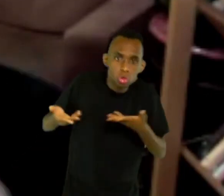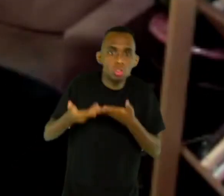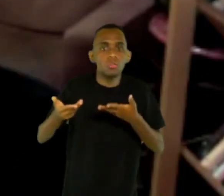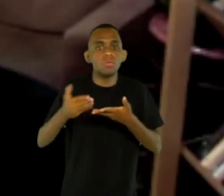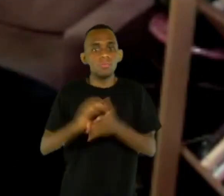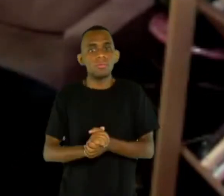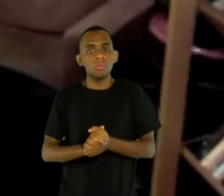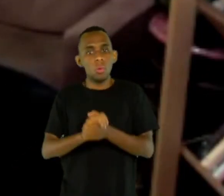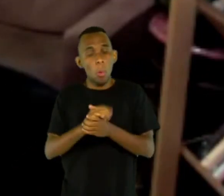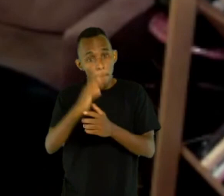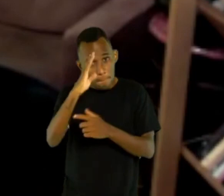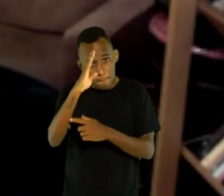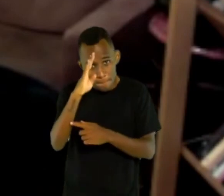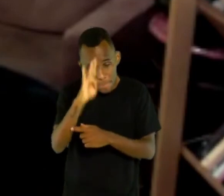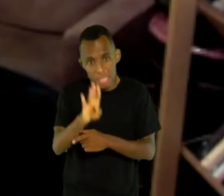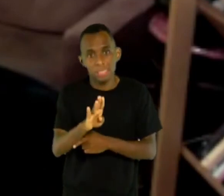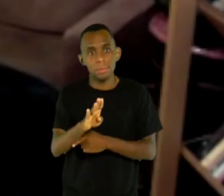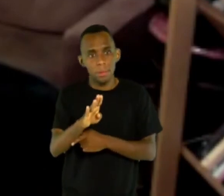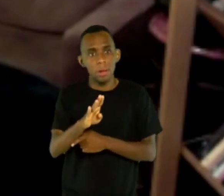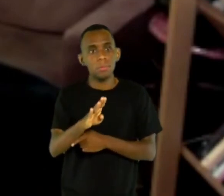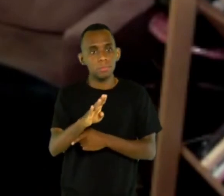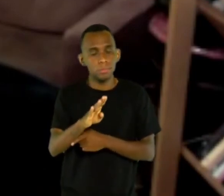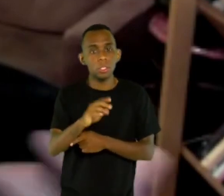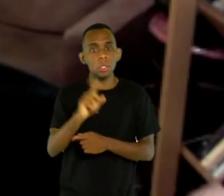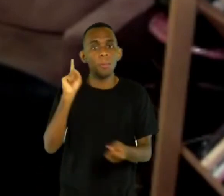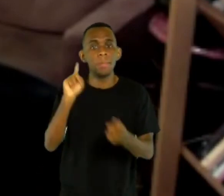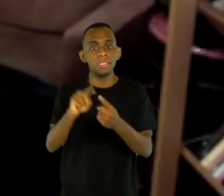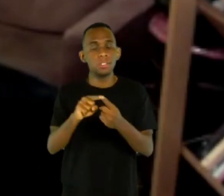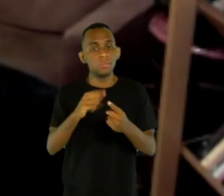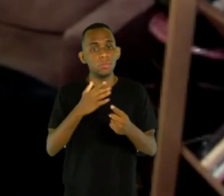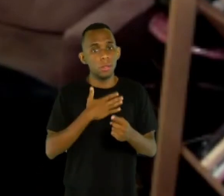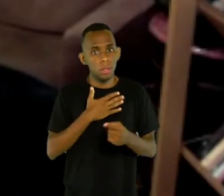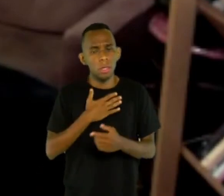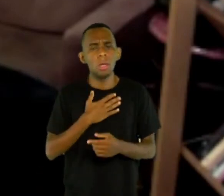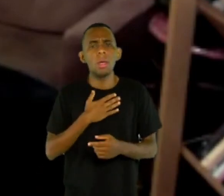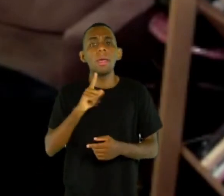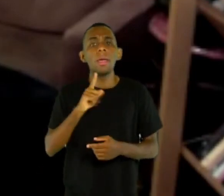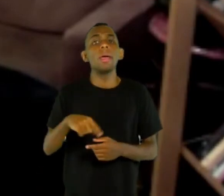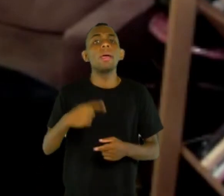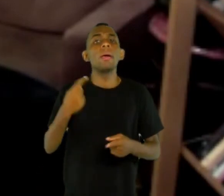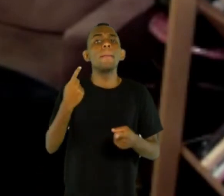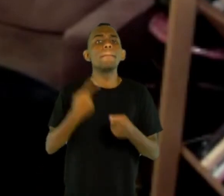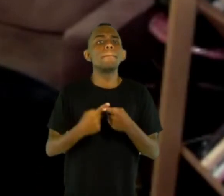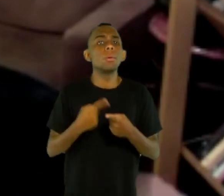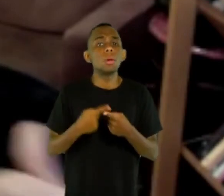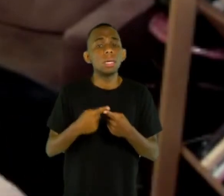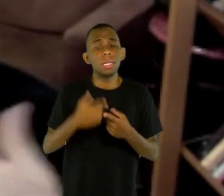paradoxo, o dilema que eu tô atrás, é por que as pessoas entram nessa?